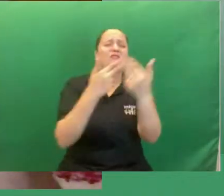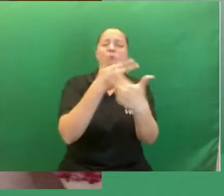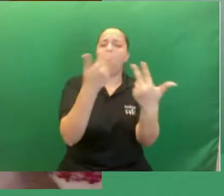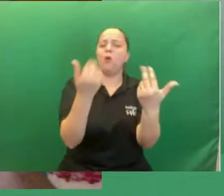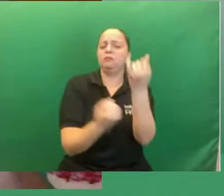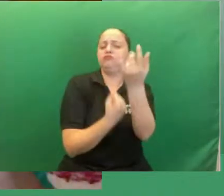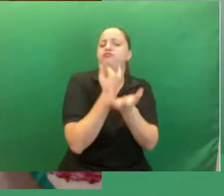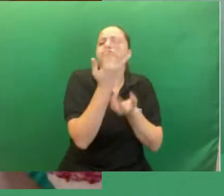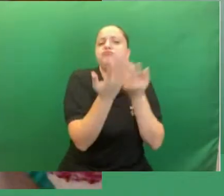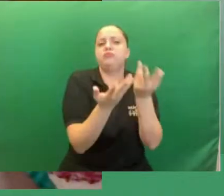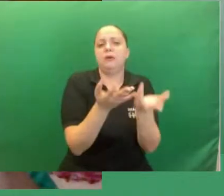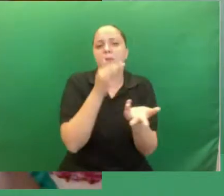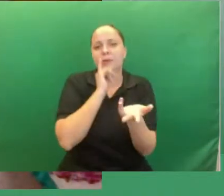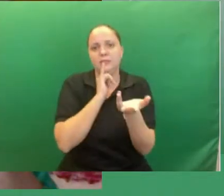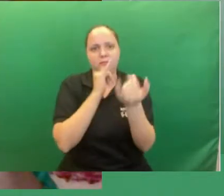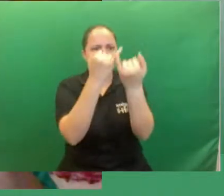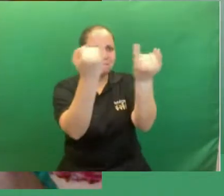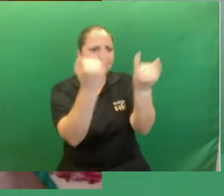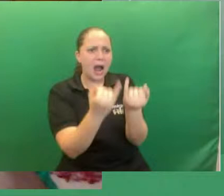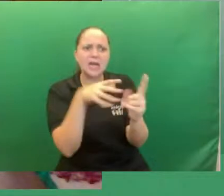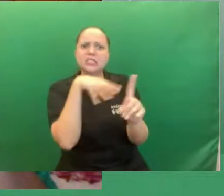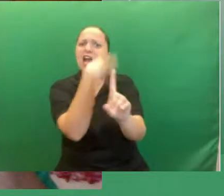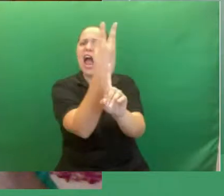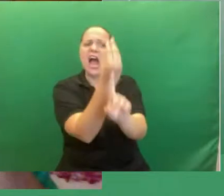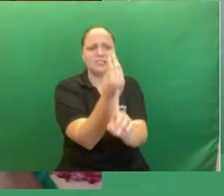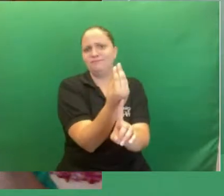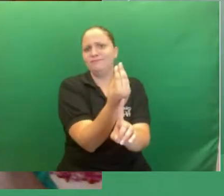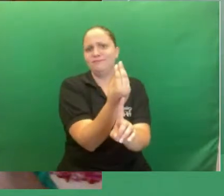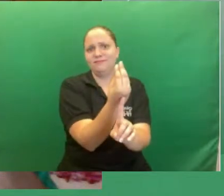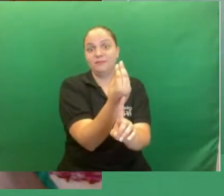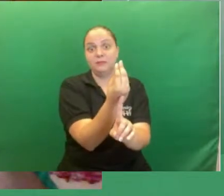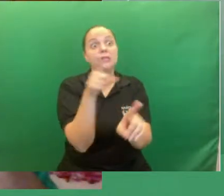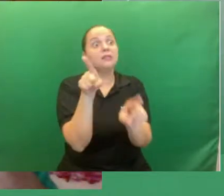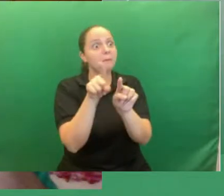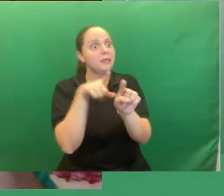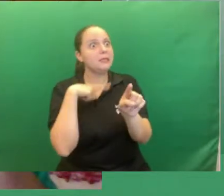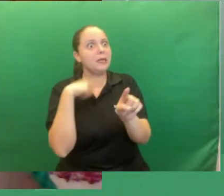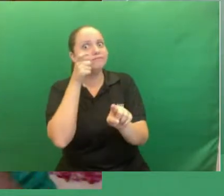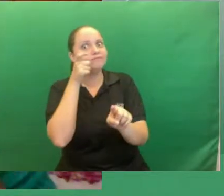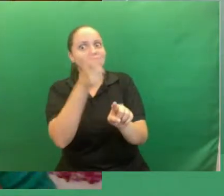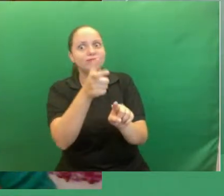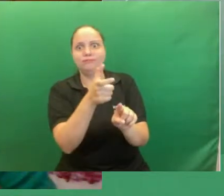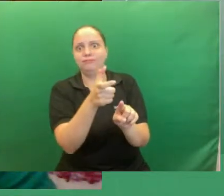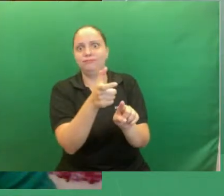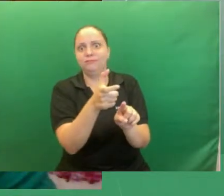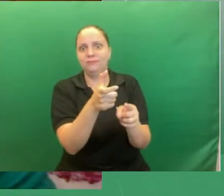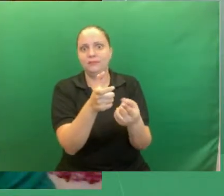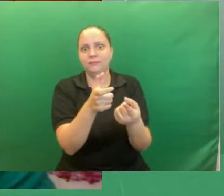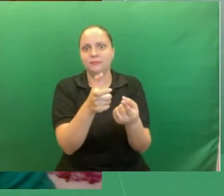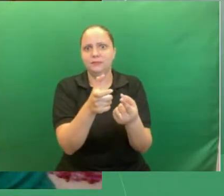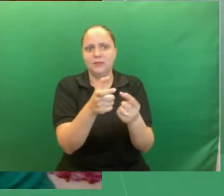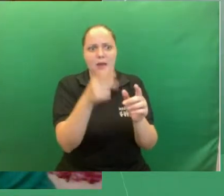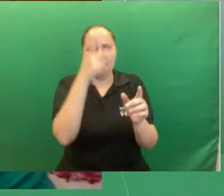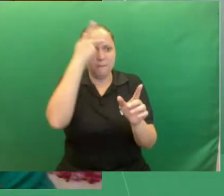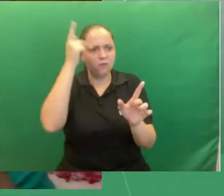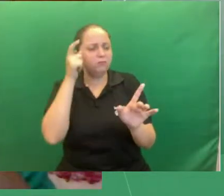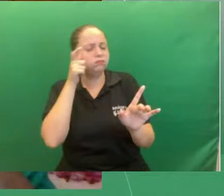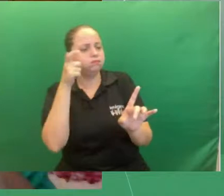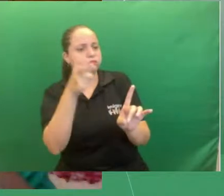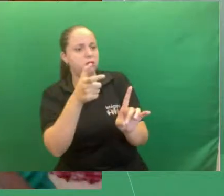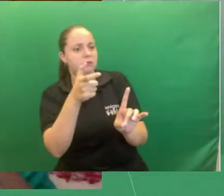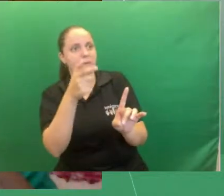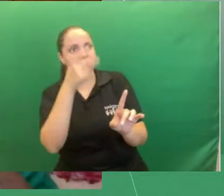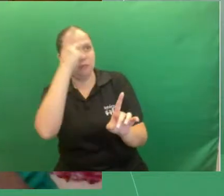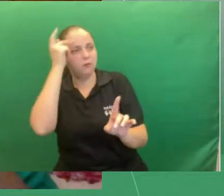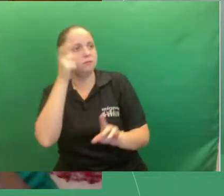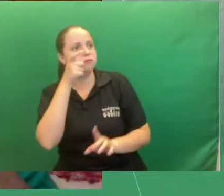aquarela por exemplo e a imagem ela causa interesse ela causa interesse ali de primeira na pessoa que olha